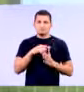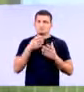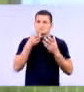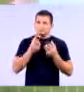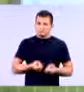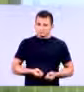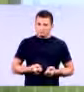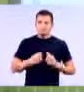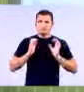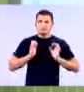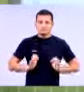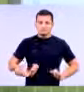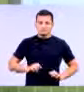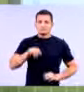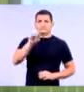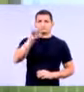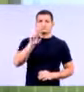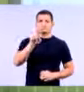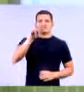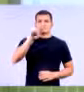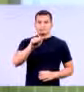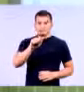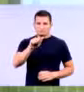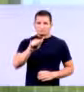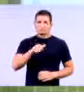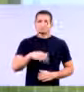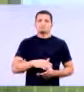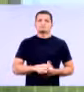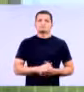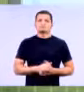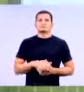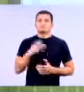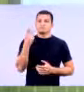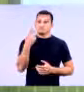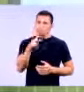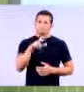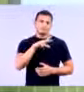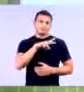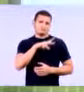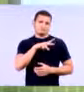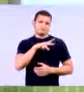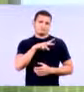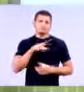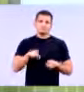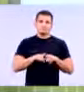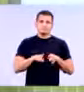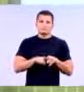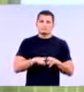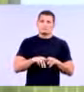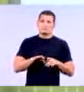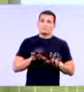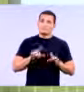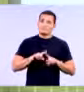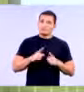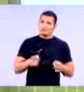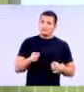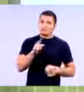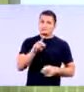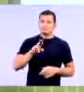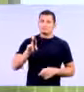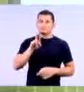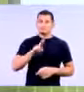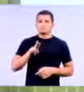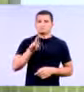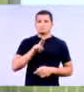comportamento ético no ambiente virtual, no ambiente público e no seu ambiente particular. Agora, se você faz uso, por